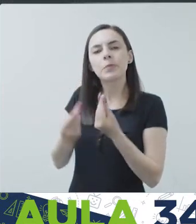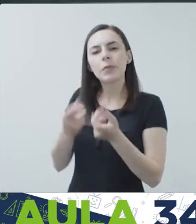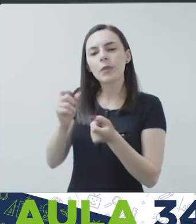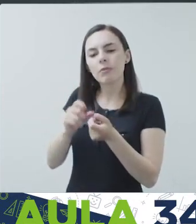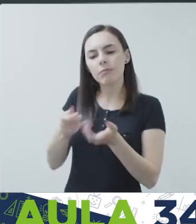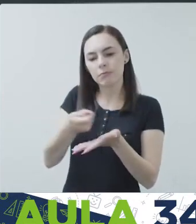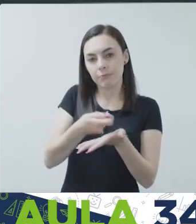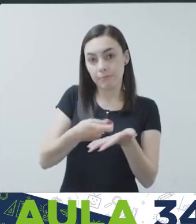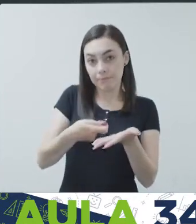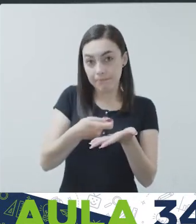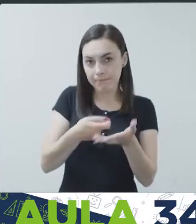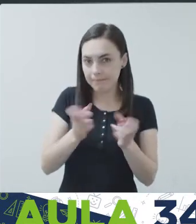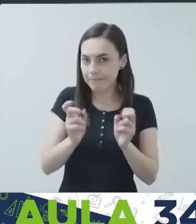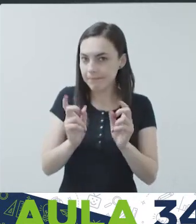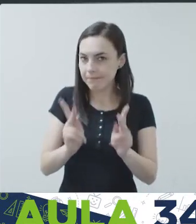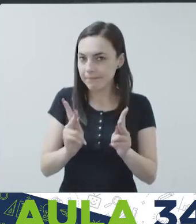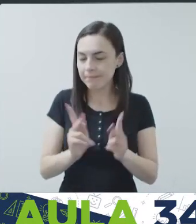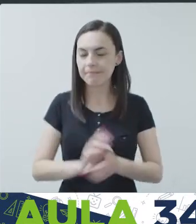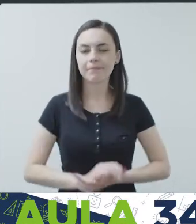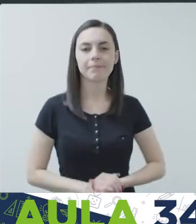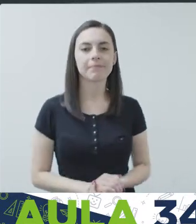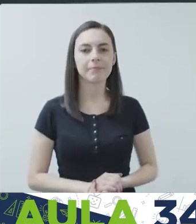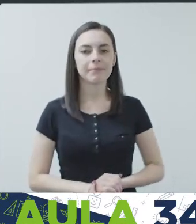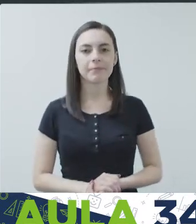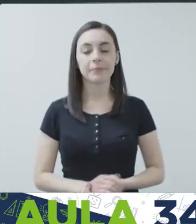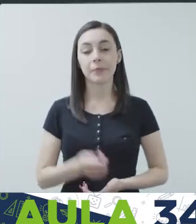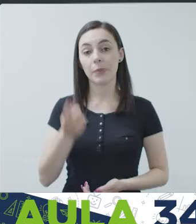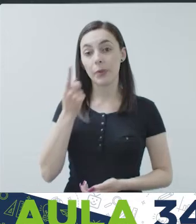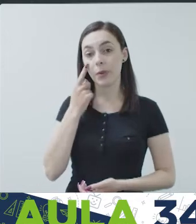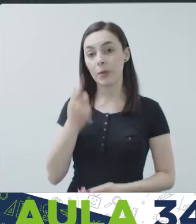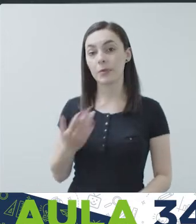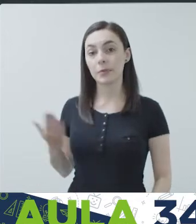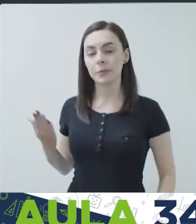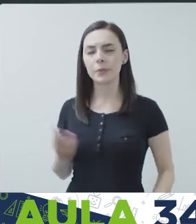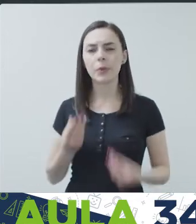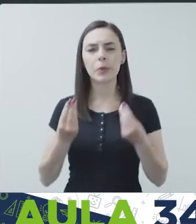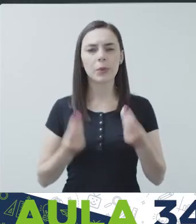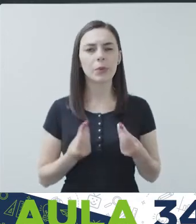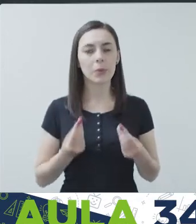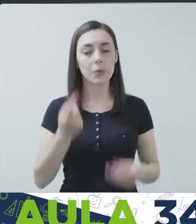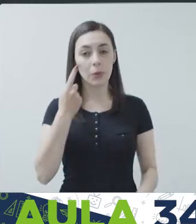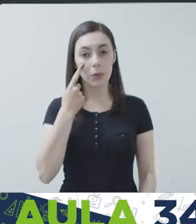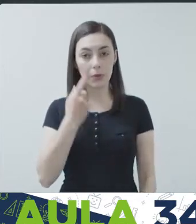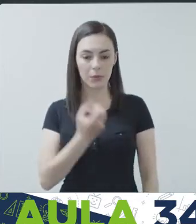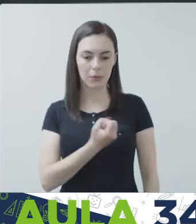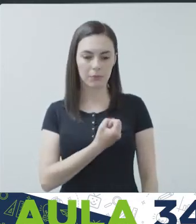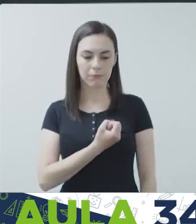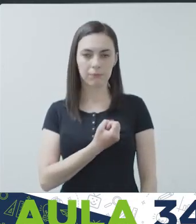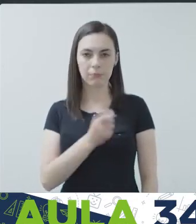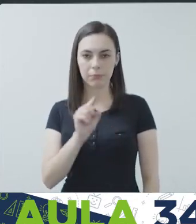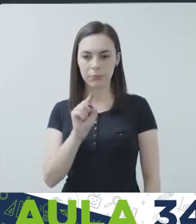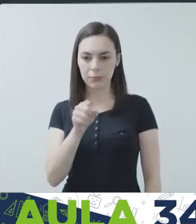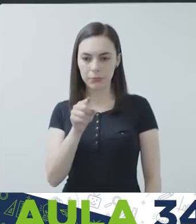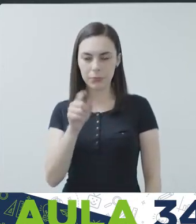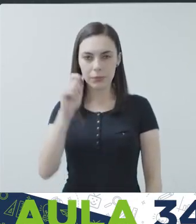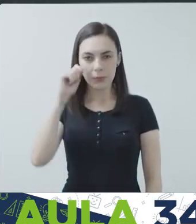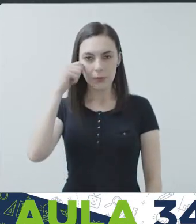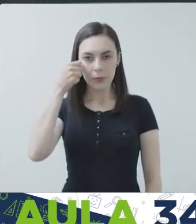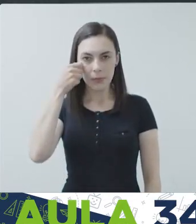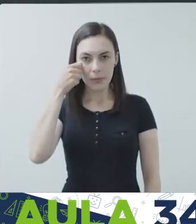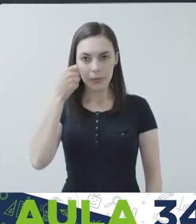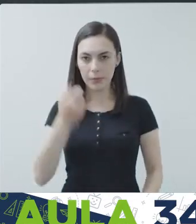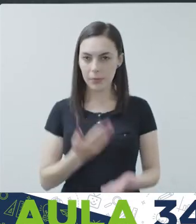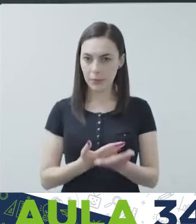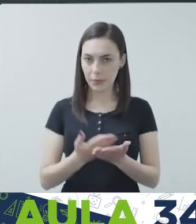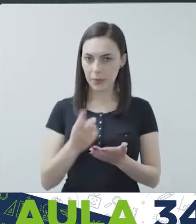esse traçado. Combinado? Vejam lá. A gente faz, olha onde está a bolinha preta, tem uma setinha. Nós fazemos